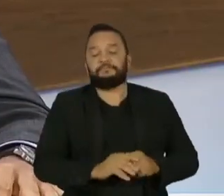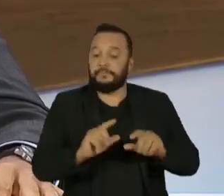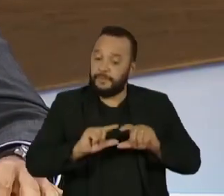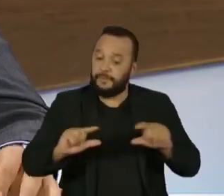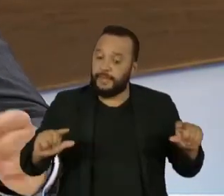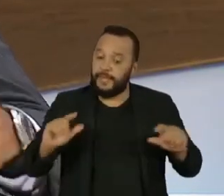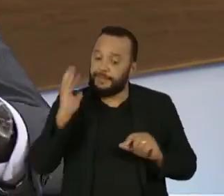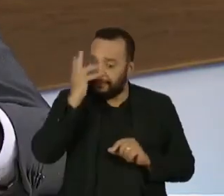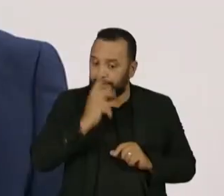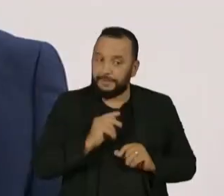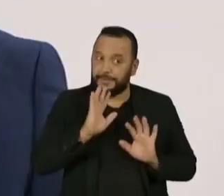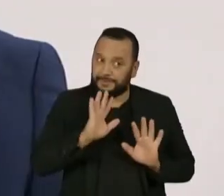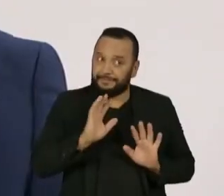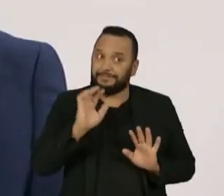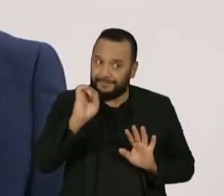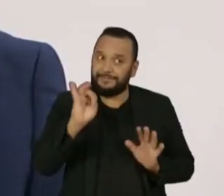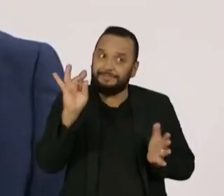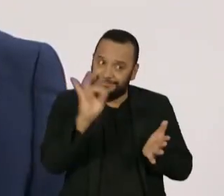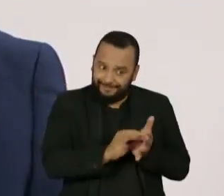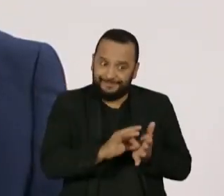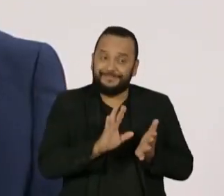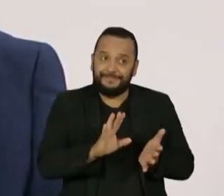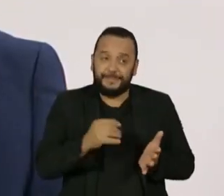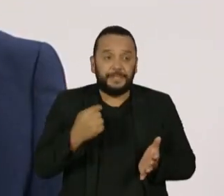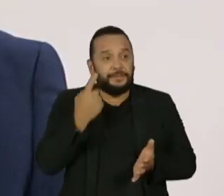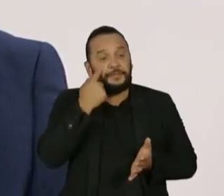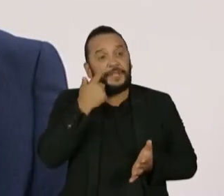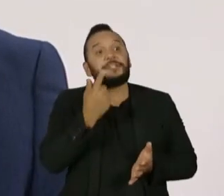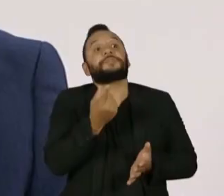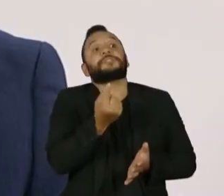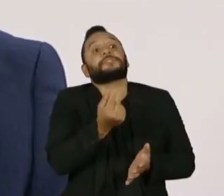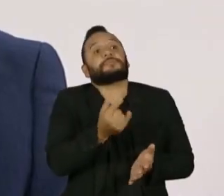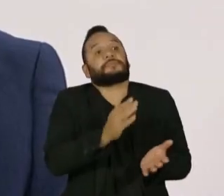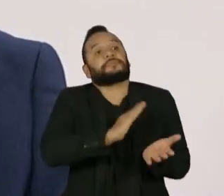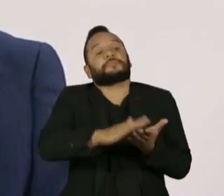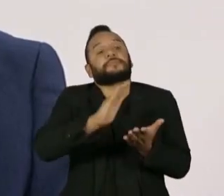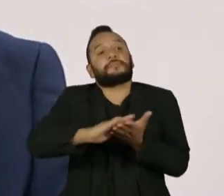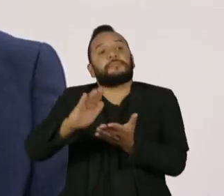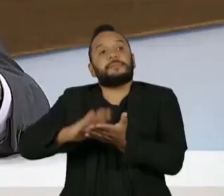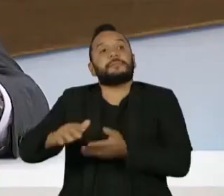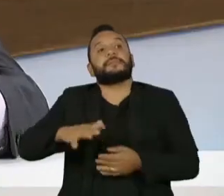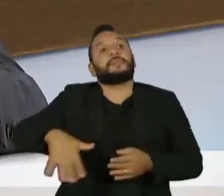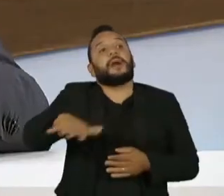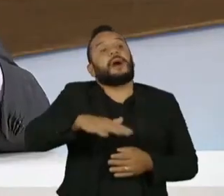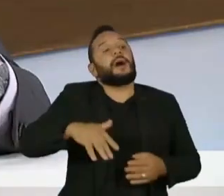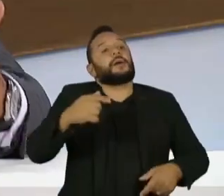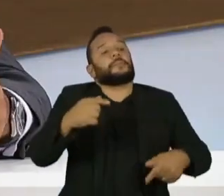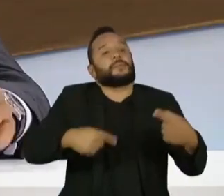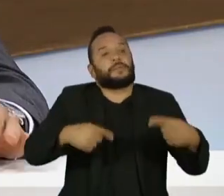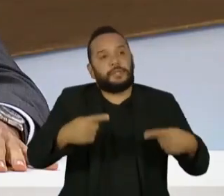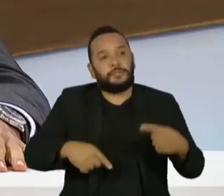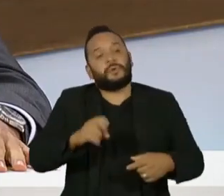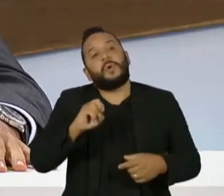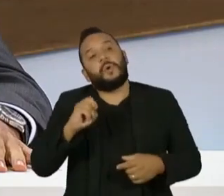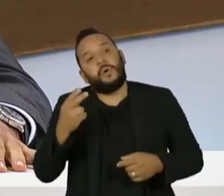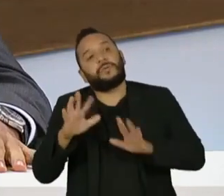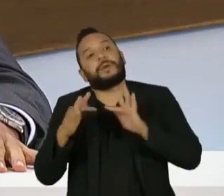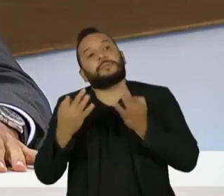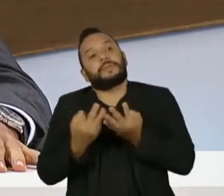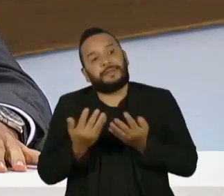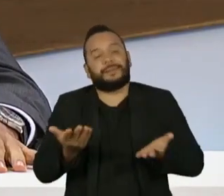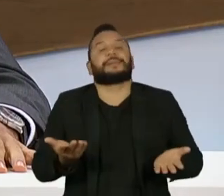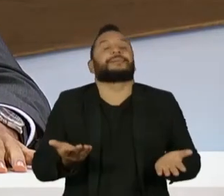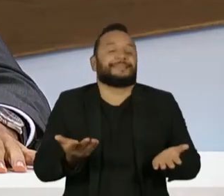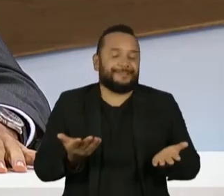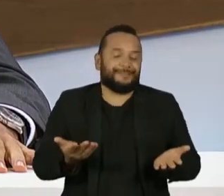linda. Se fosse verdade, a gente está acostumado a ver esse dinheiro escoar aí para bolso de político, ou de aliado, ou de parente. A